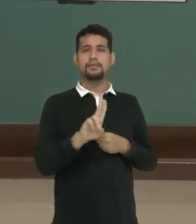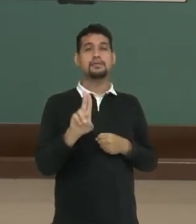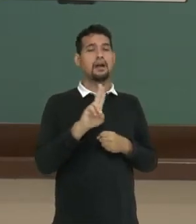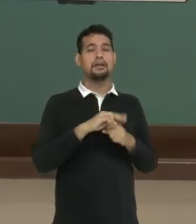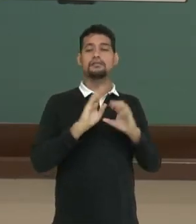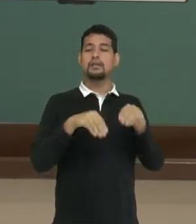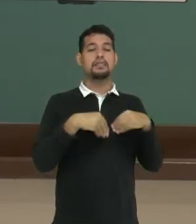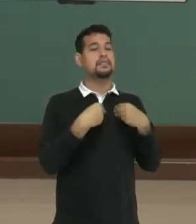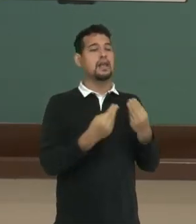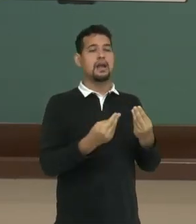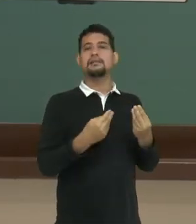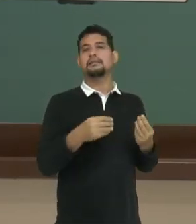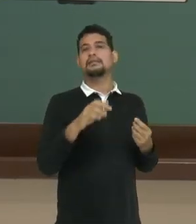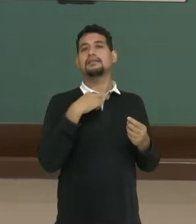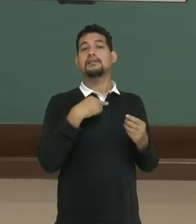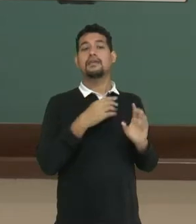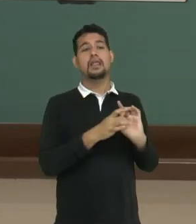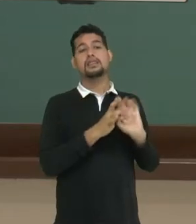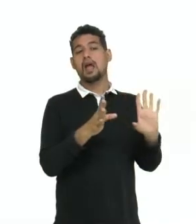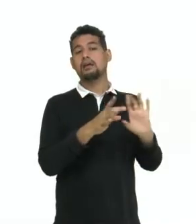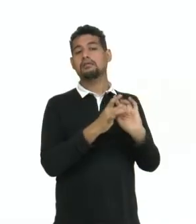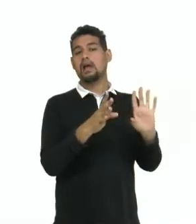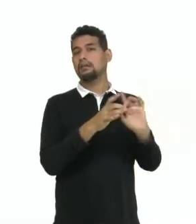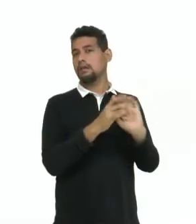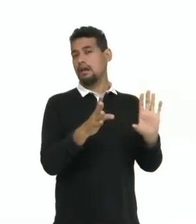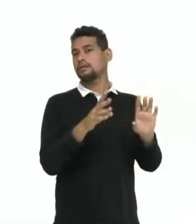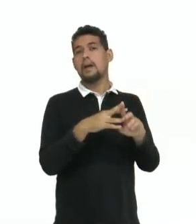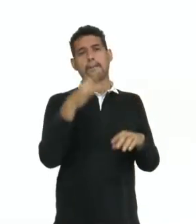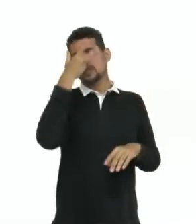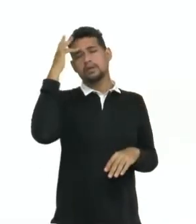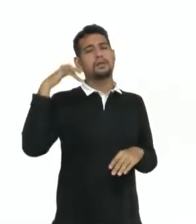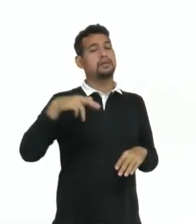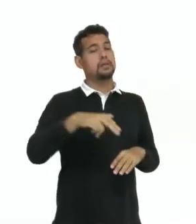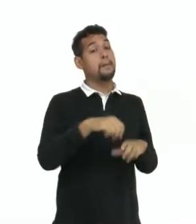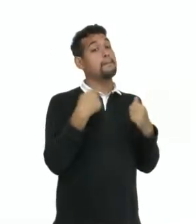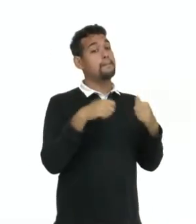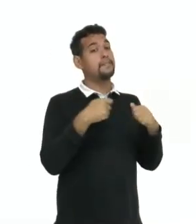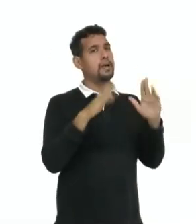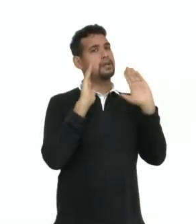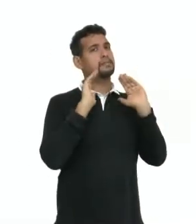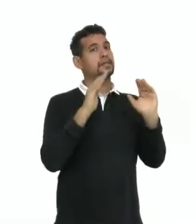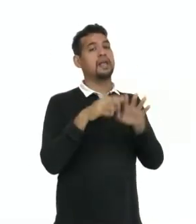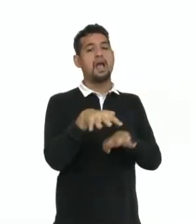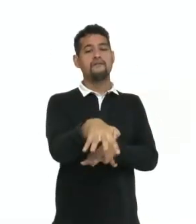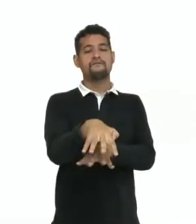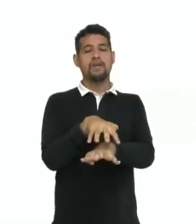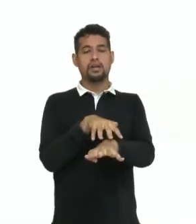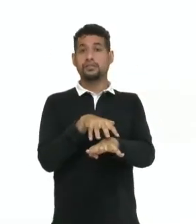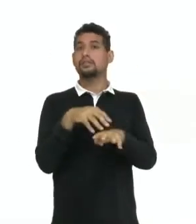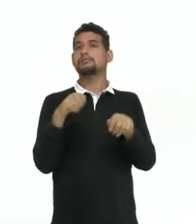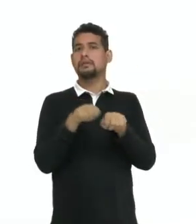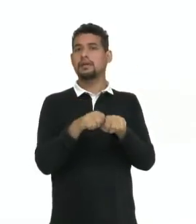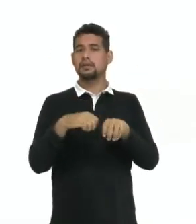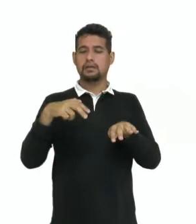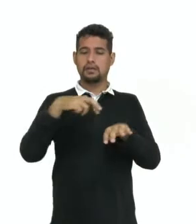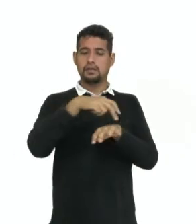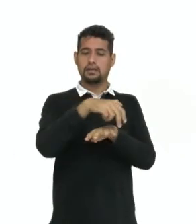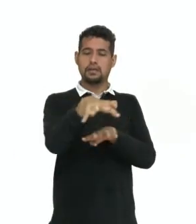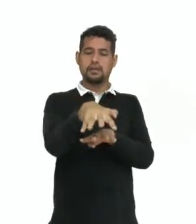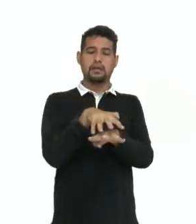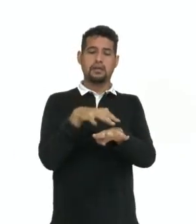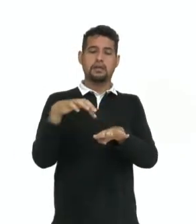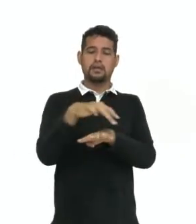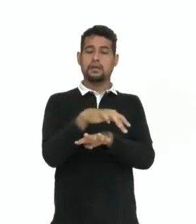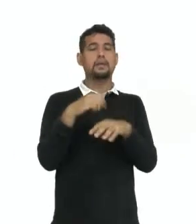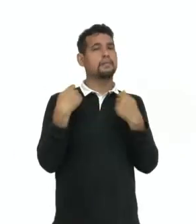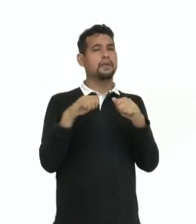imperativo afirmativo, né? Dê preferência ao pedestre, tem que respeitar as faixas, certo? Atenção ao